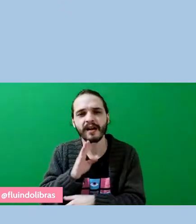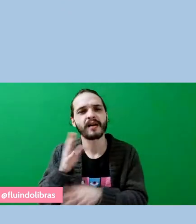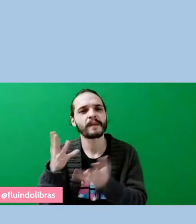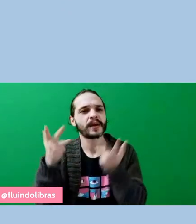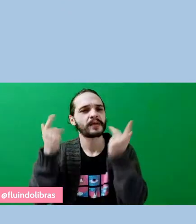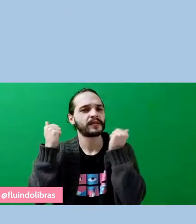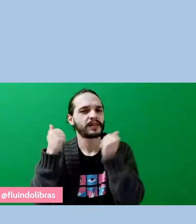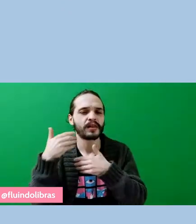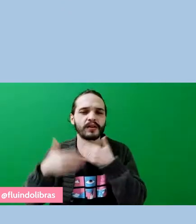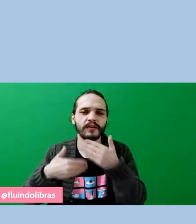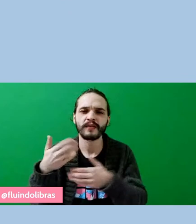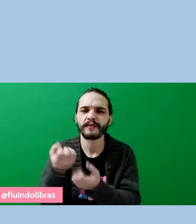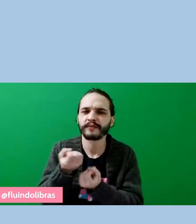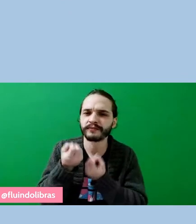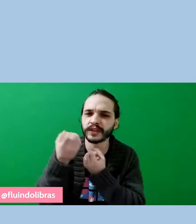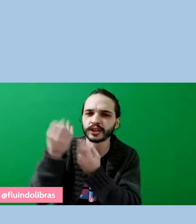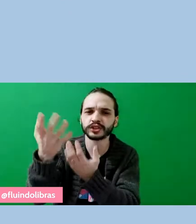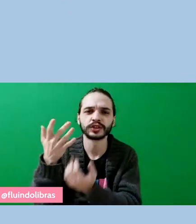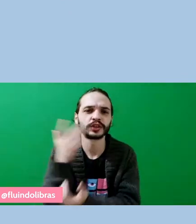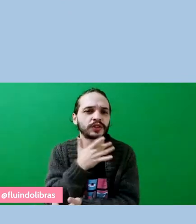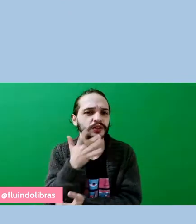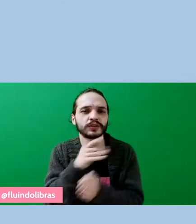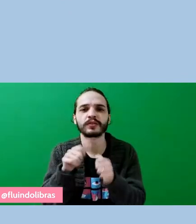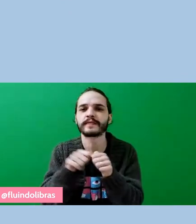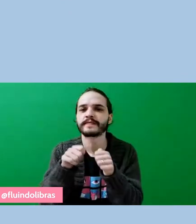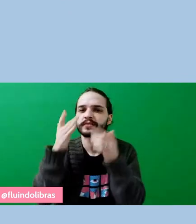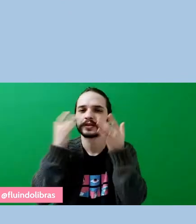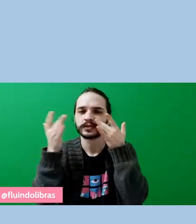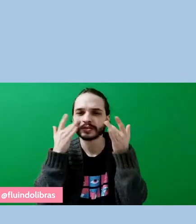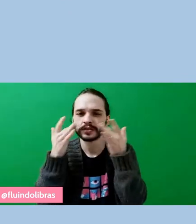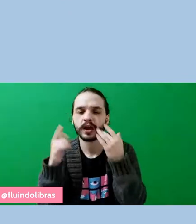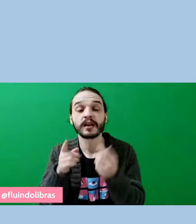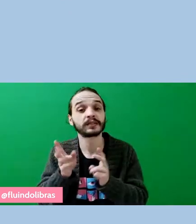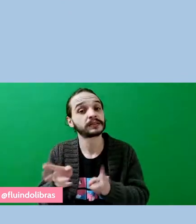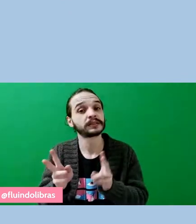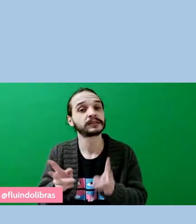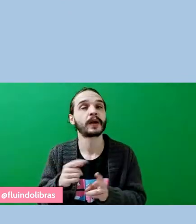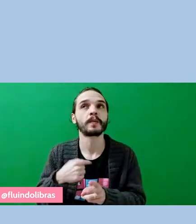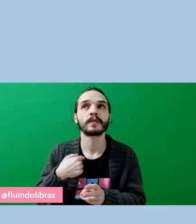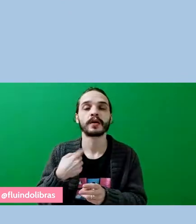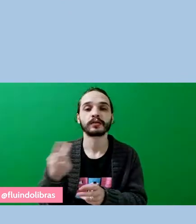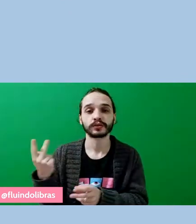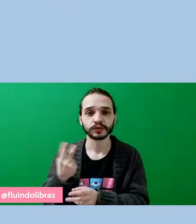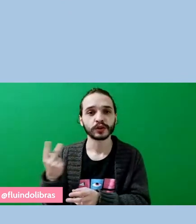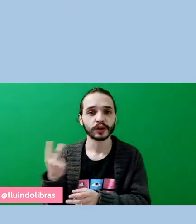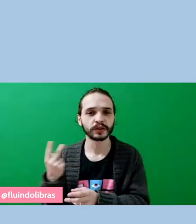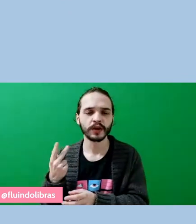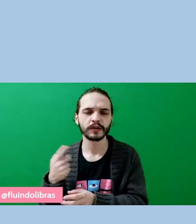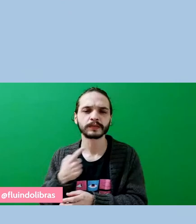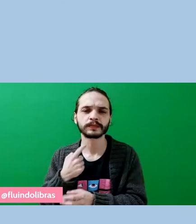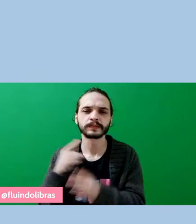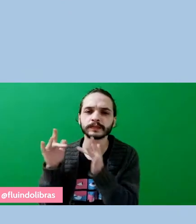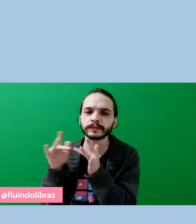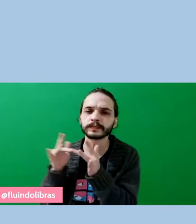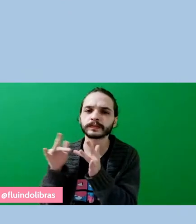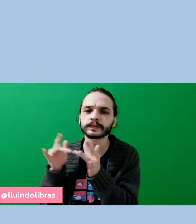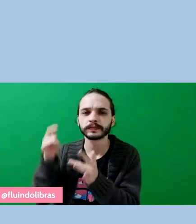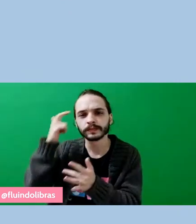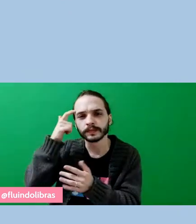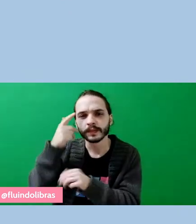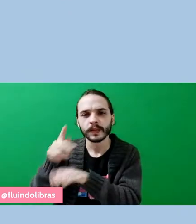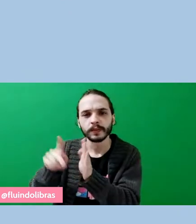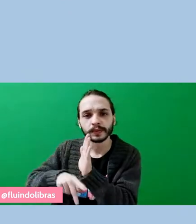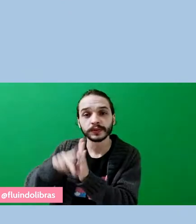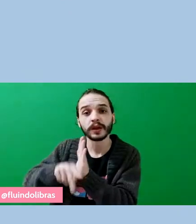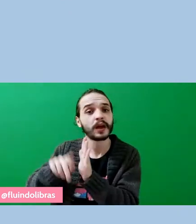a gente viajou, foi uma delícia realmente fazer aquela peça. E a gente sempre ficou, né, em contato, assim, procurando um projeto. A Renata me mandou um